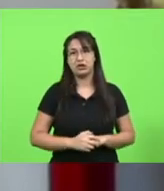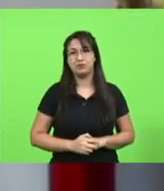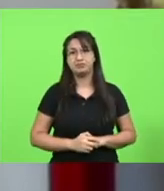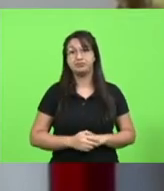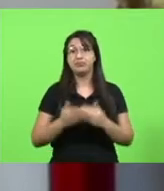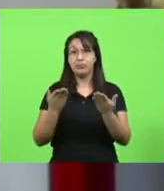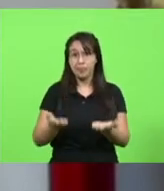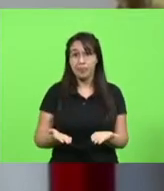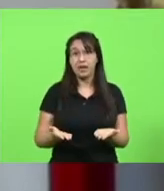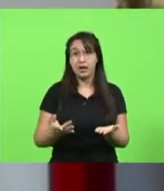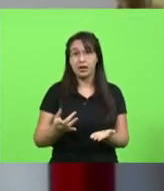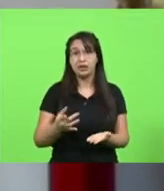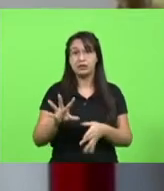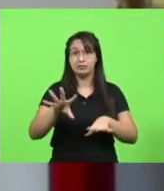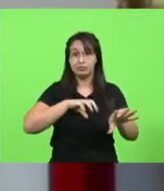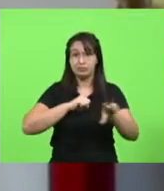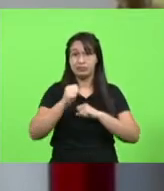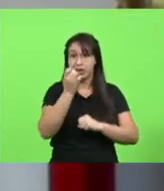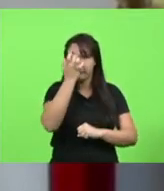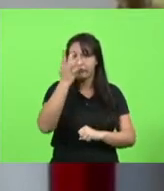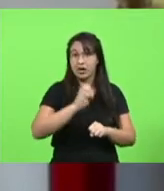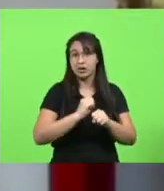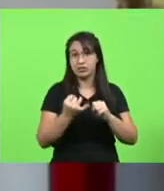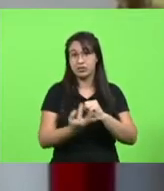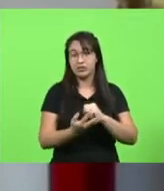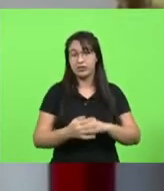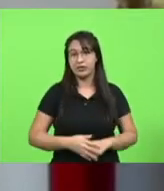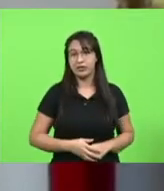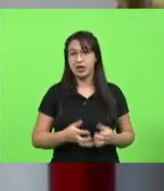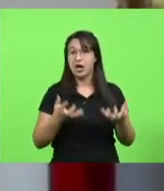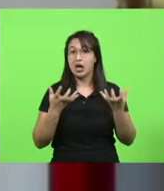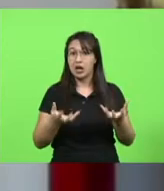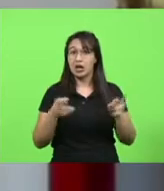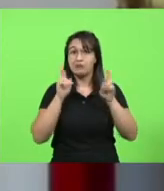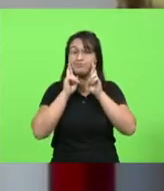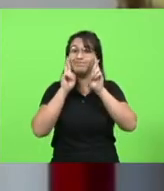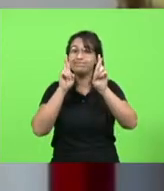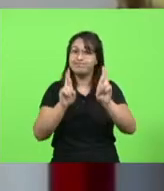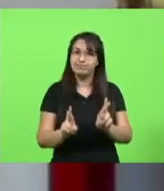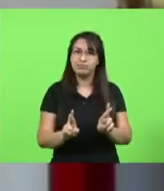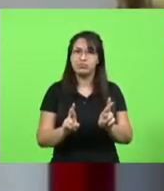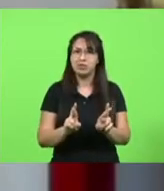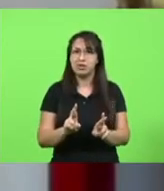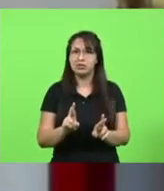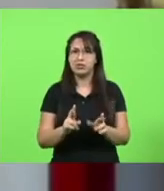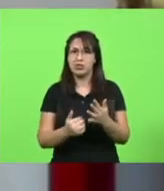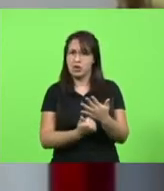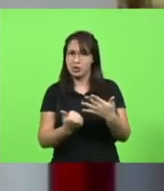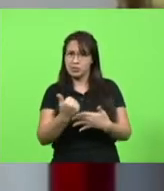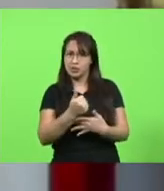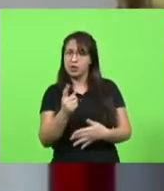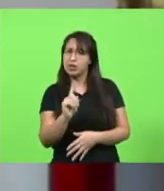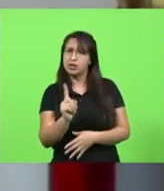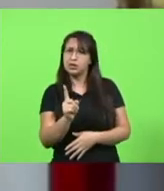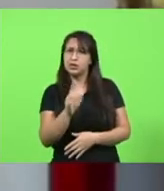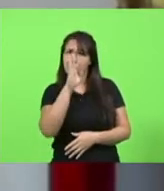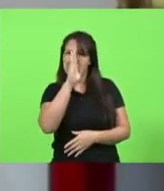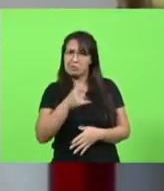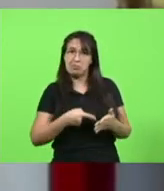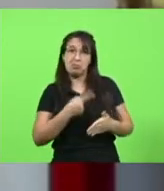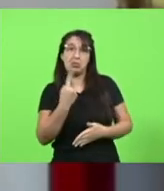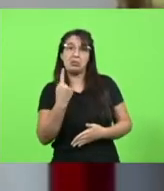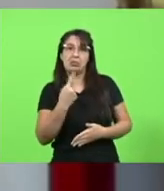suscetíveis. O que nós queremos aqui é um respeito. Nós não queremos prioridade em fila